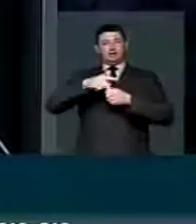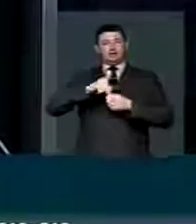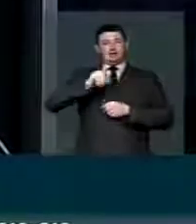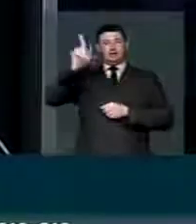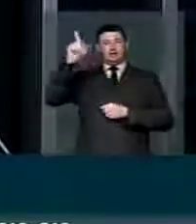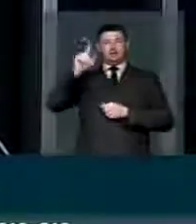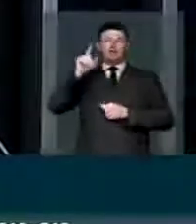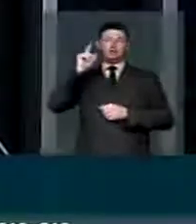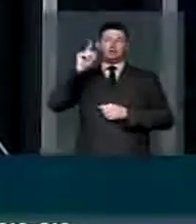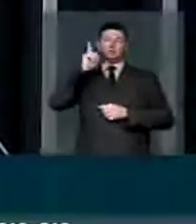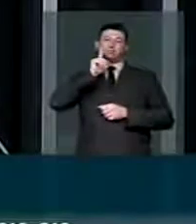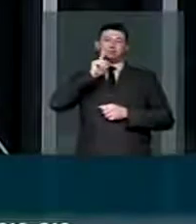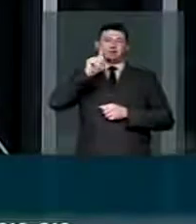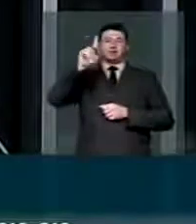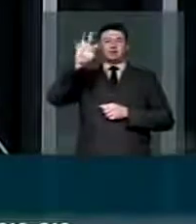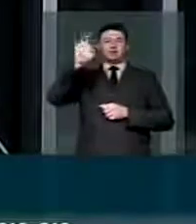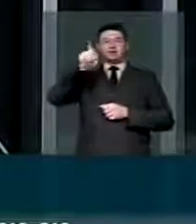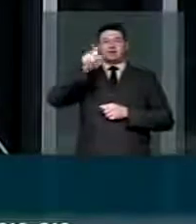empresa